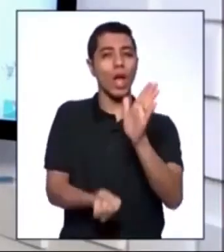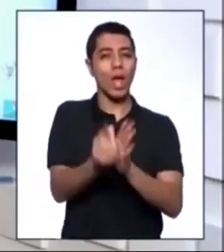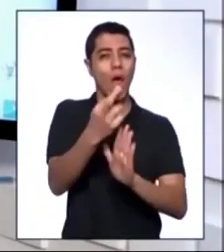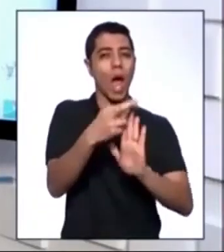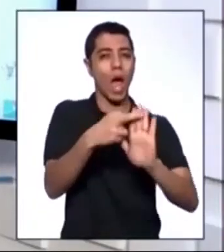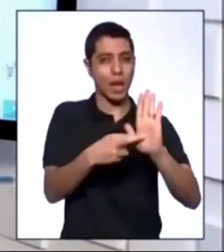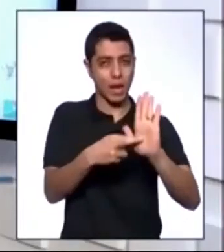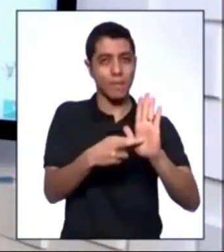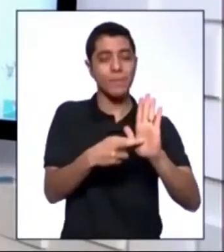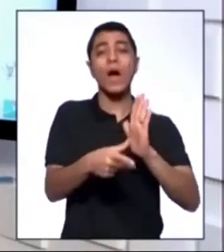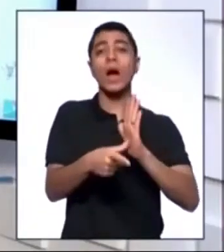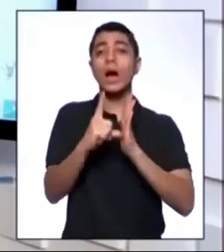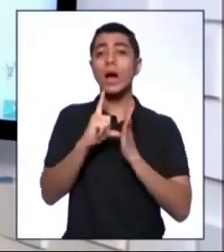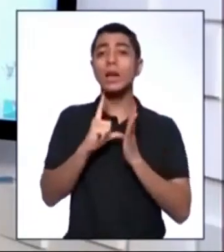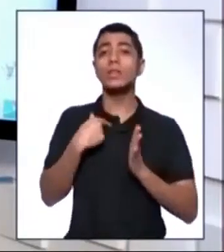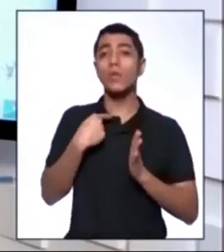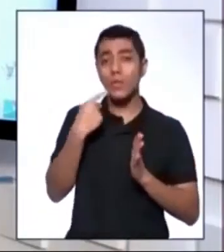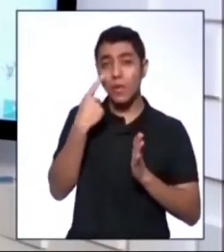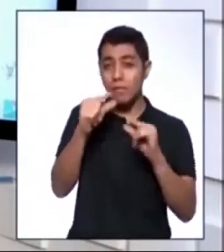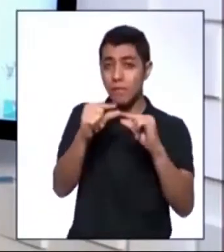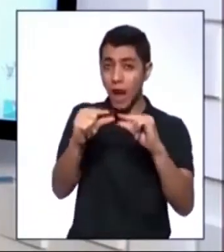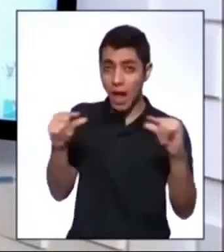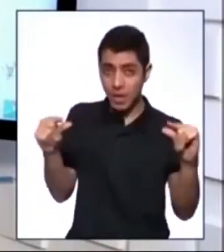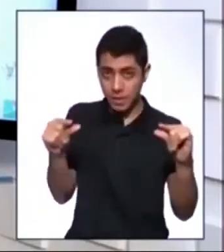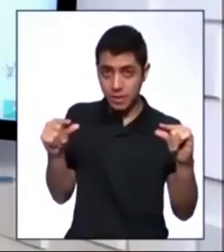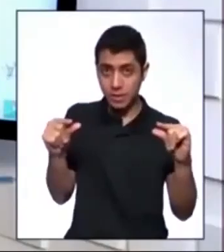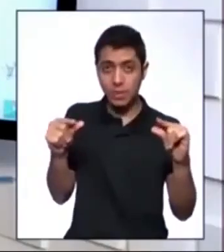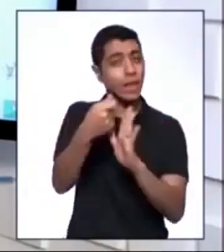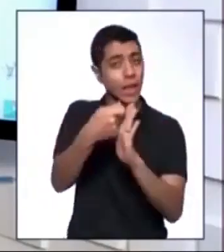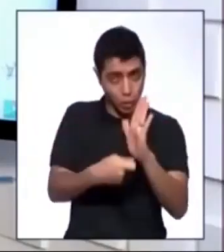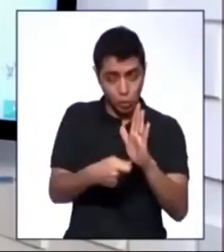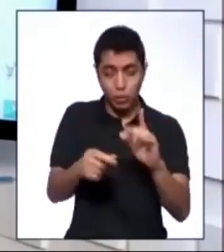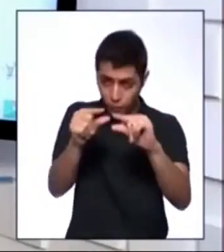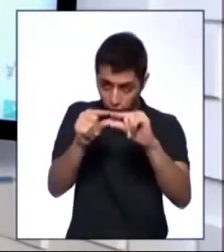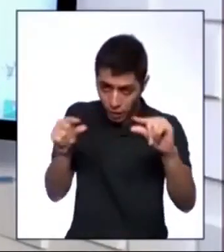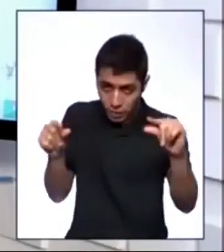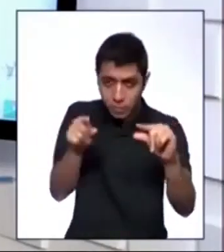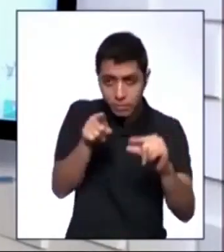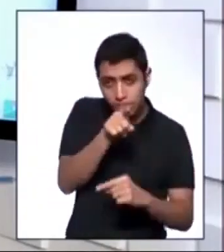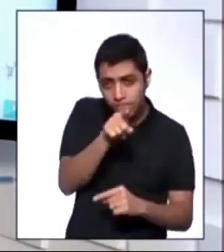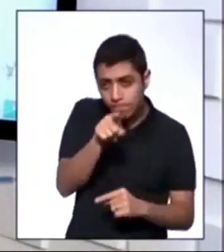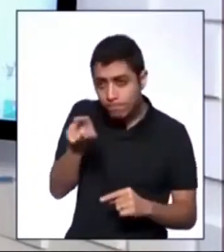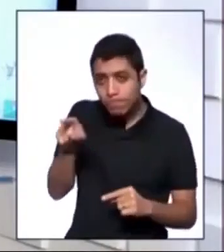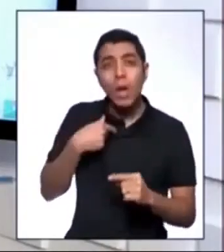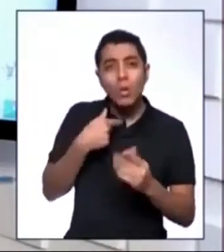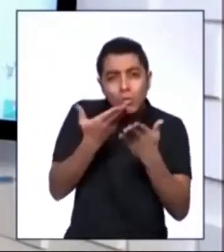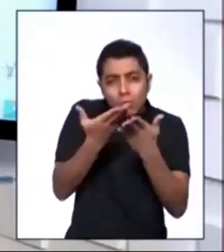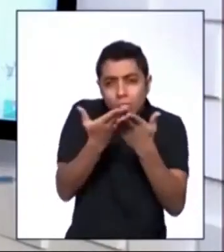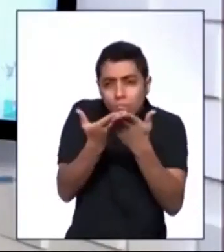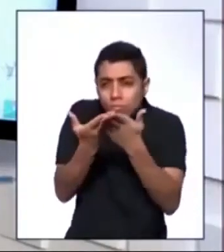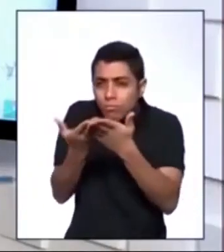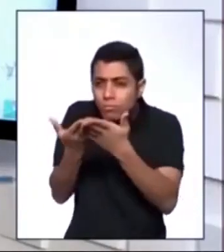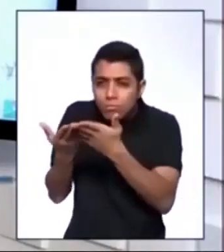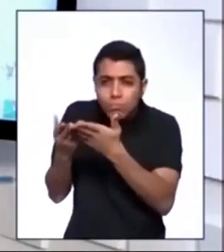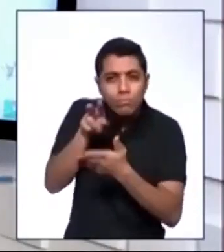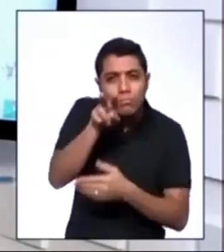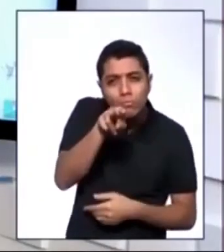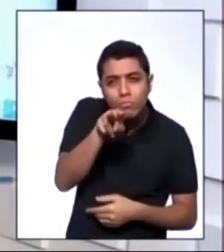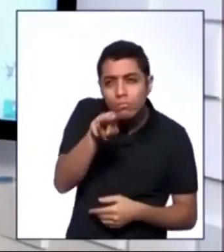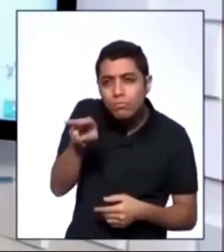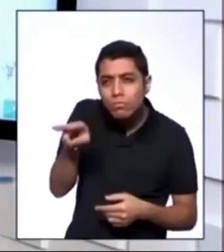determinada frase que tenha um valor de entendimento, eu percebo que aquela frase